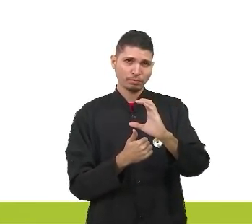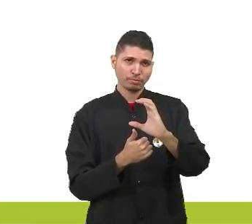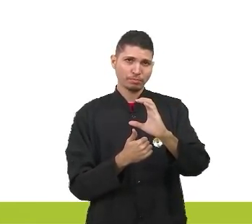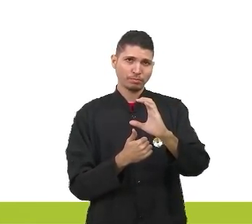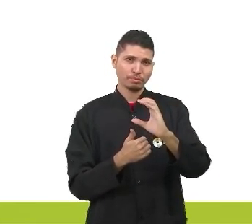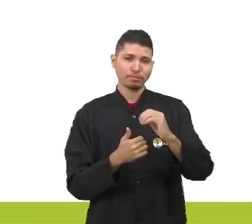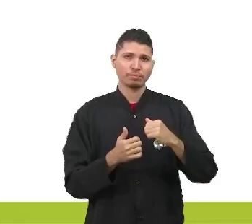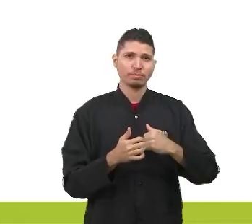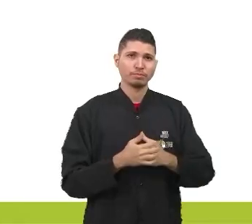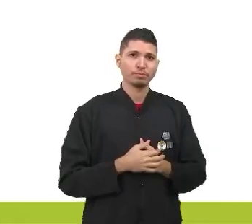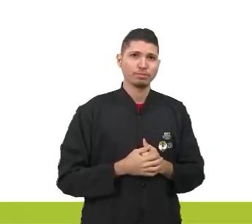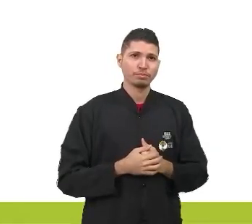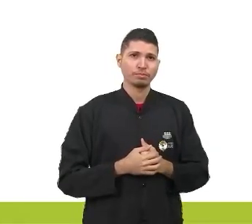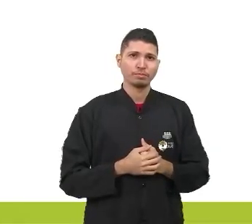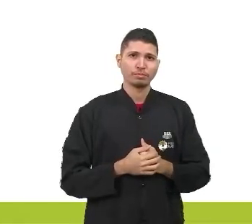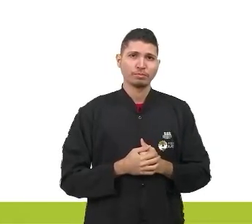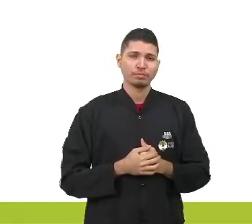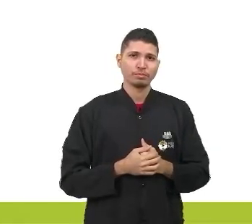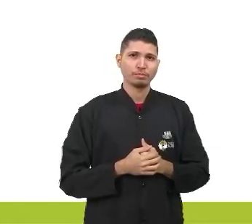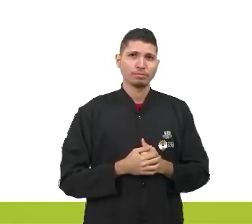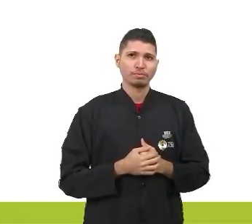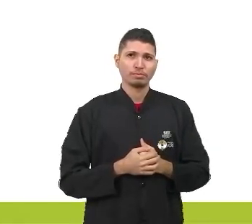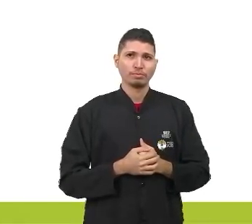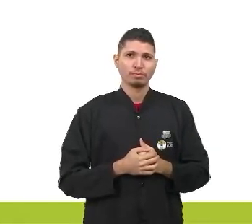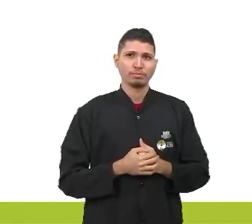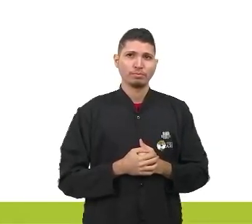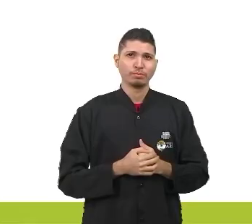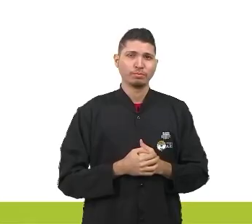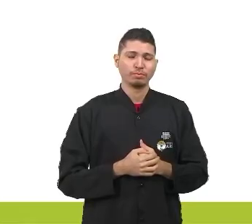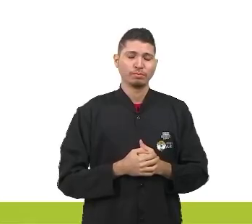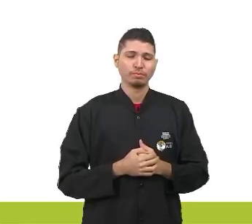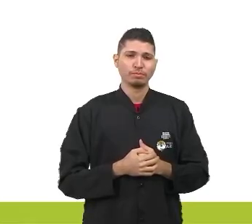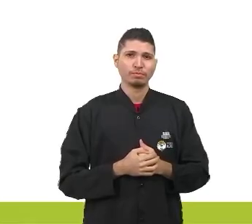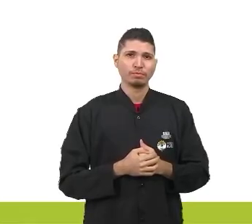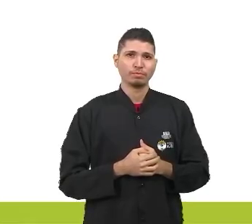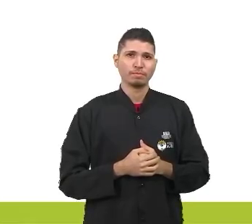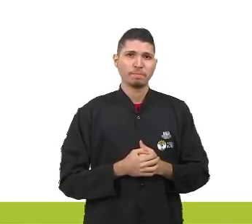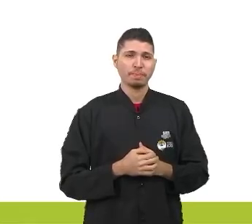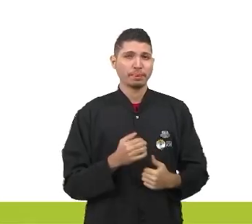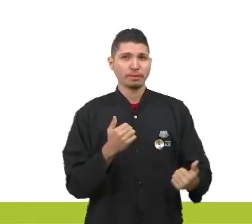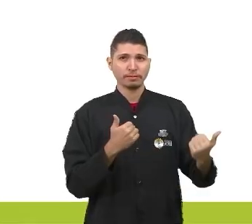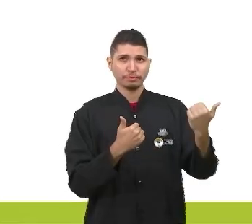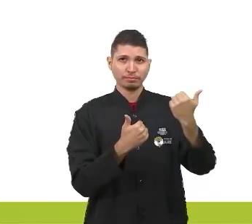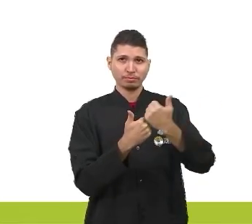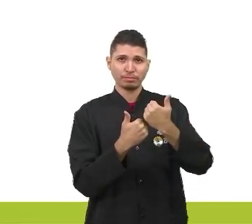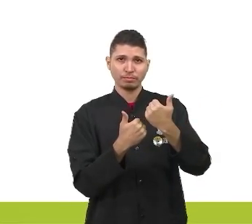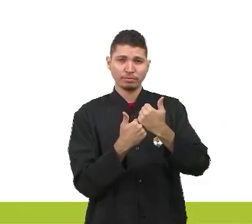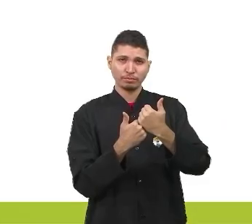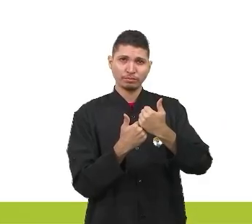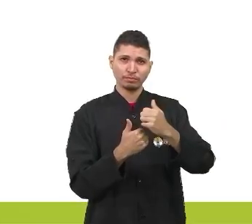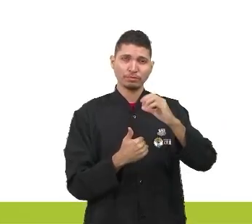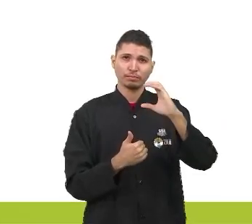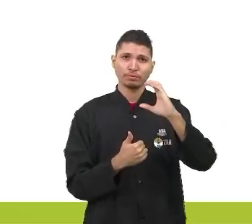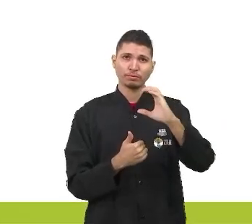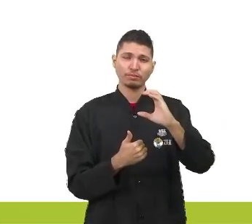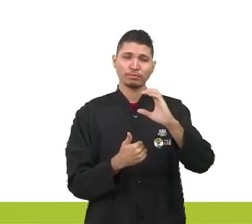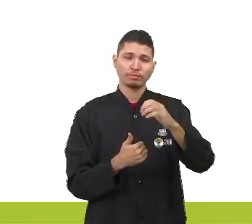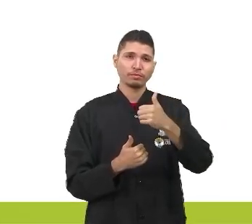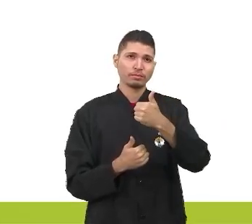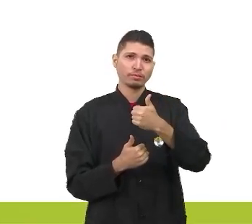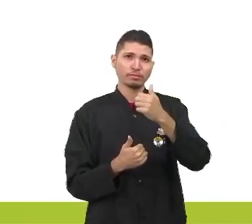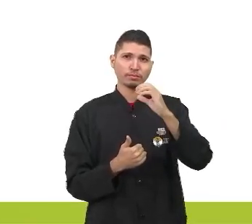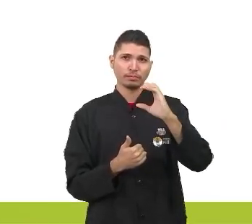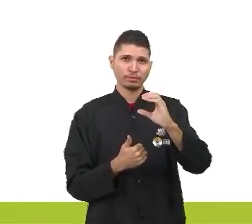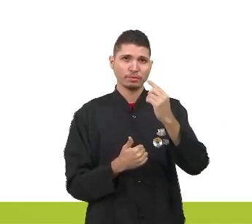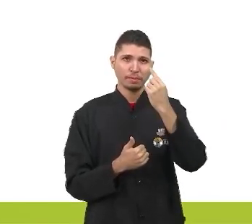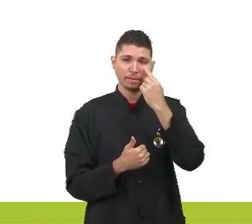Eu não vou substituir o U, me desculpa. Eu vou substituir o C. Então, o primeiro C que aparece aqui é esse aqui, tá